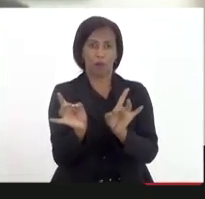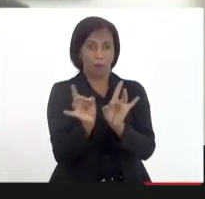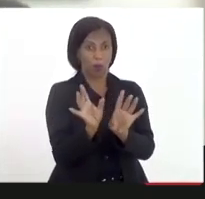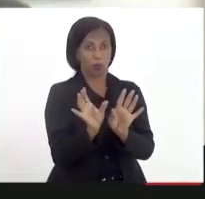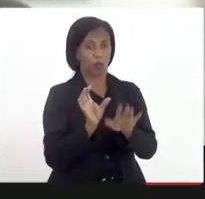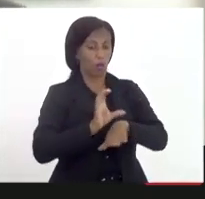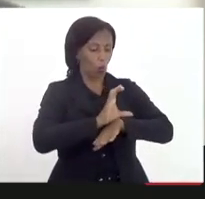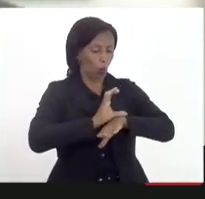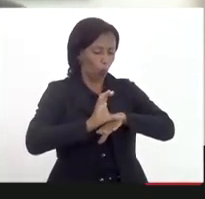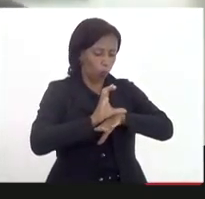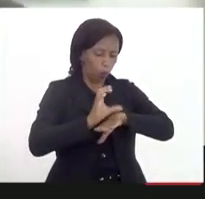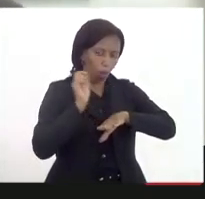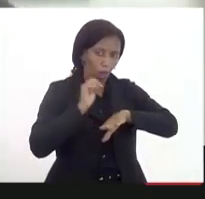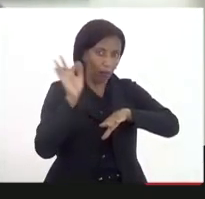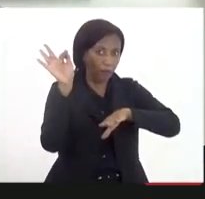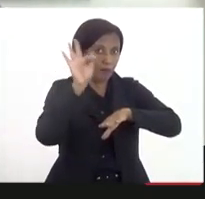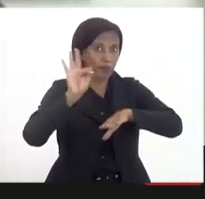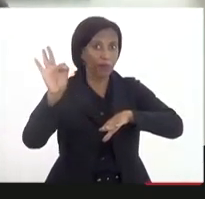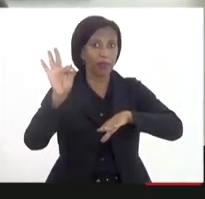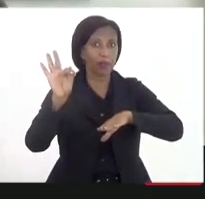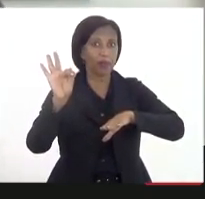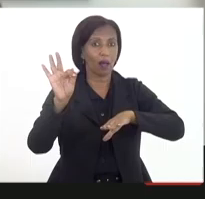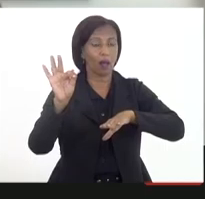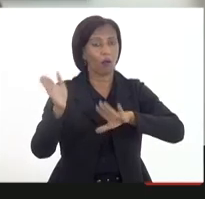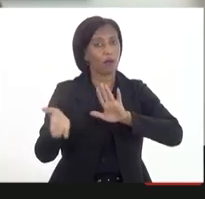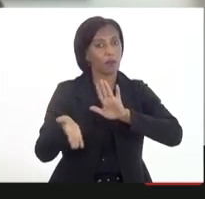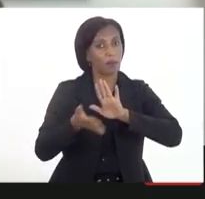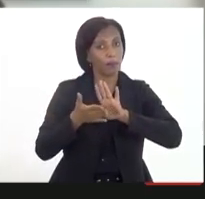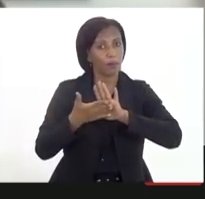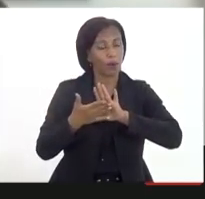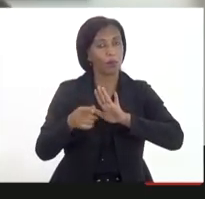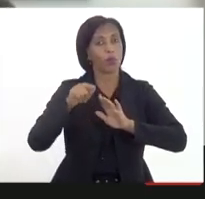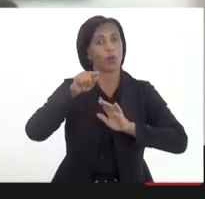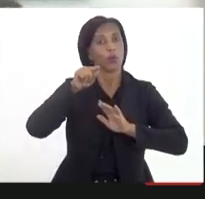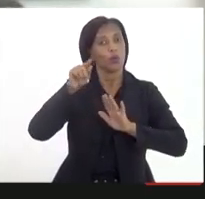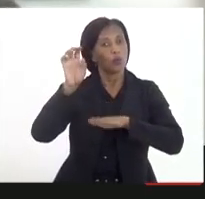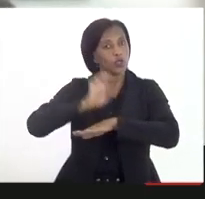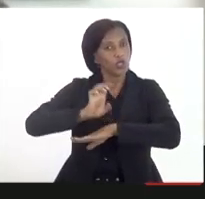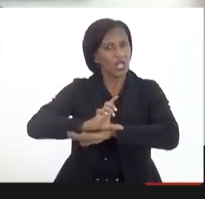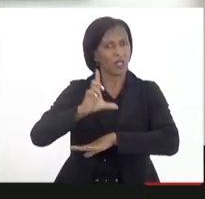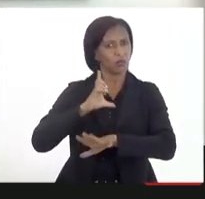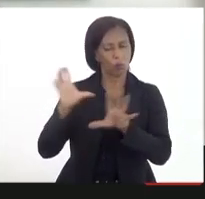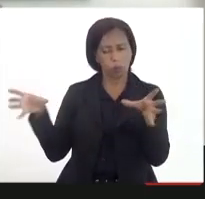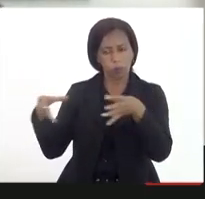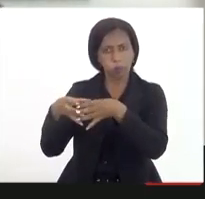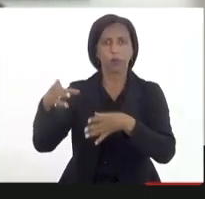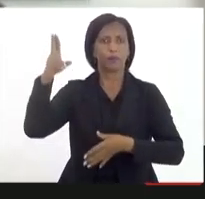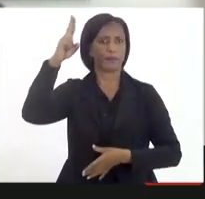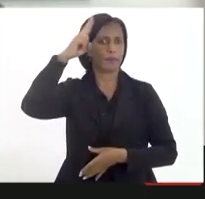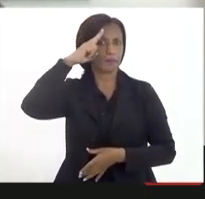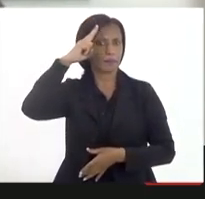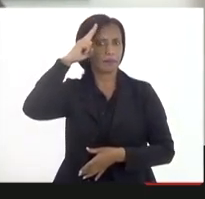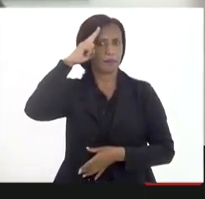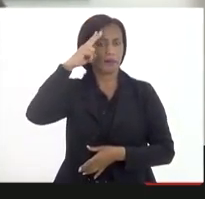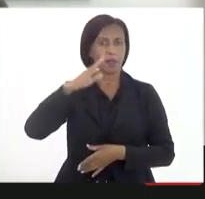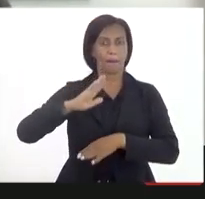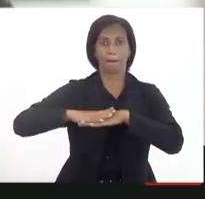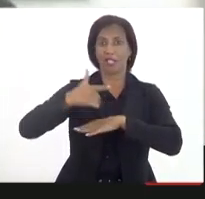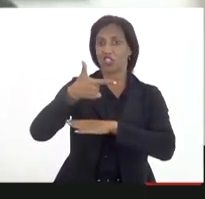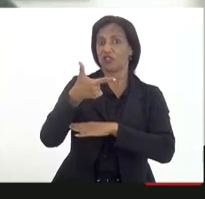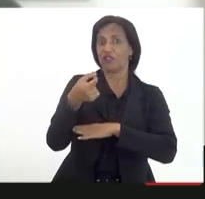na Constituição em geral e prevê que para estados que tenham um efetivo militar acima de